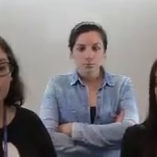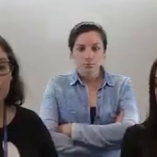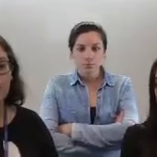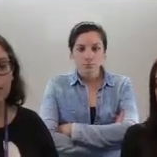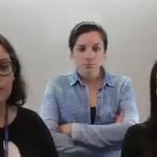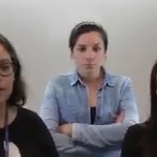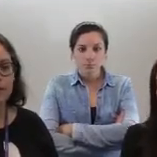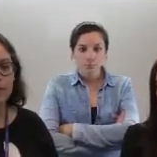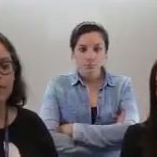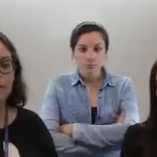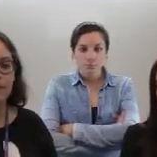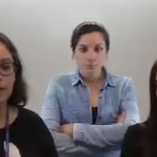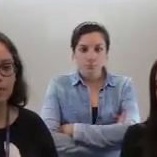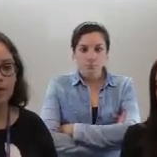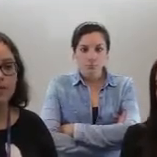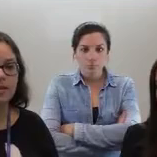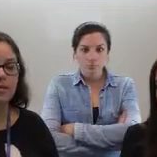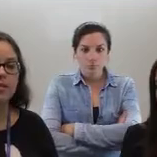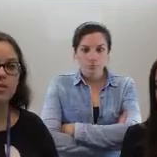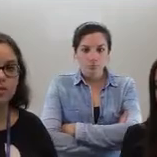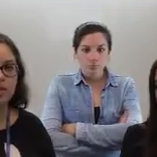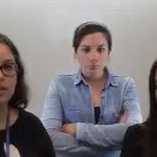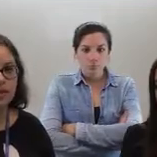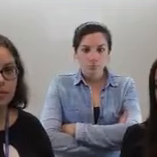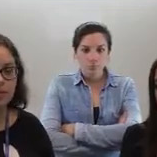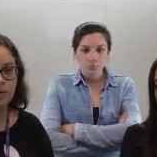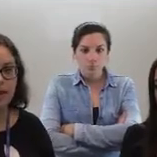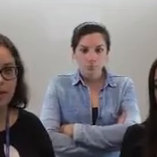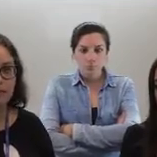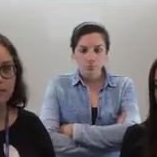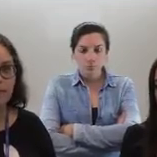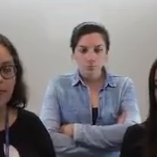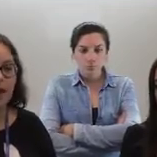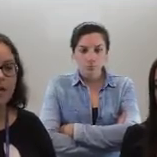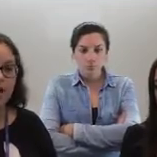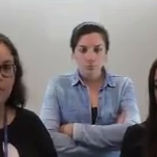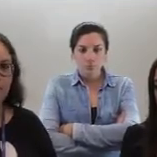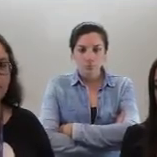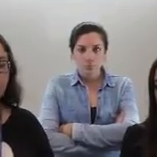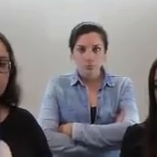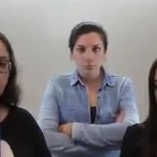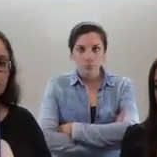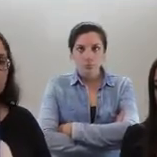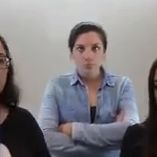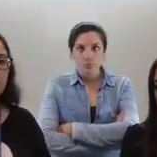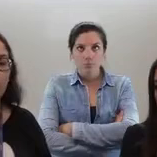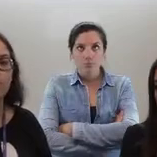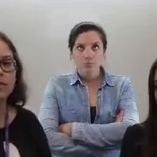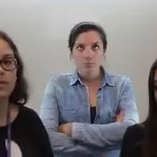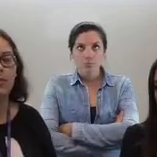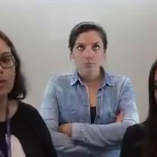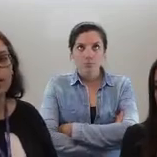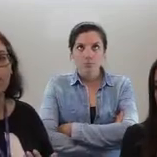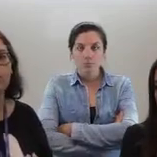abrir o sistema Pérgamo, que é o sistema que a gente utiliza aqui na biblioteca. Aí, acho que a Gabi vai fazer uma simulação aqui de